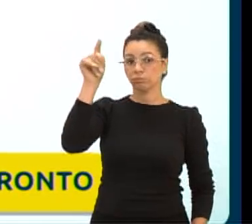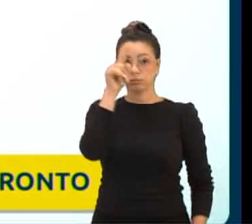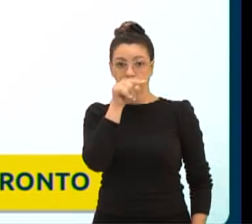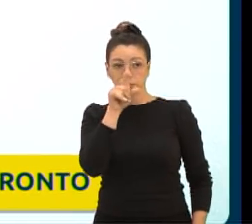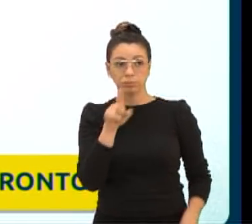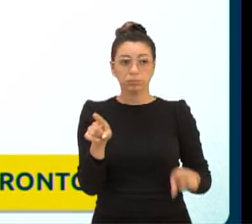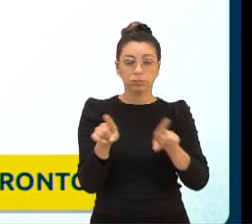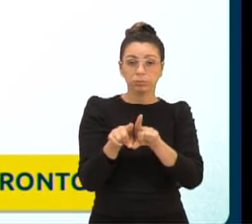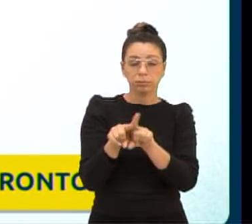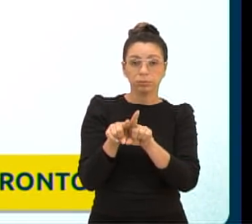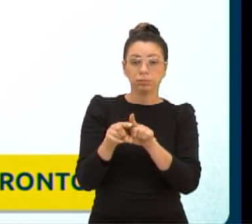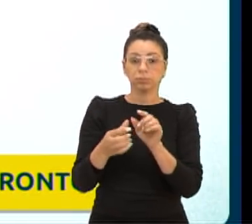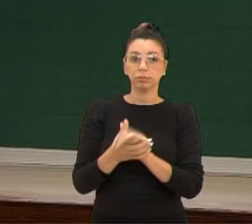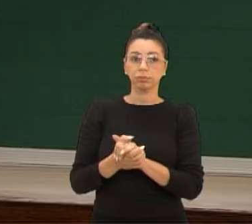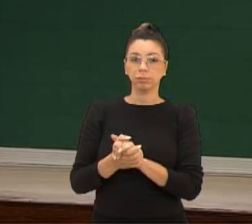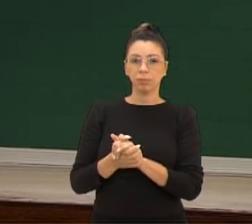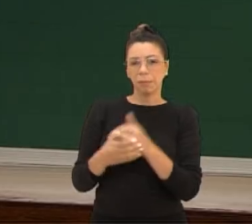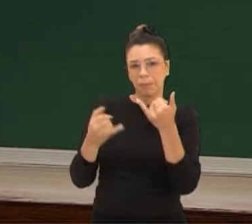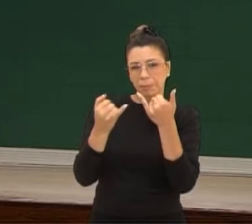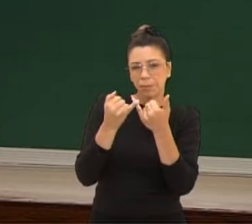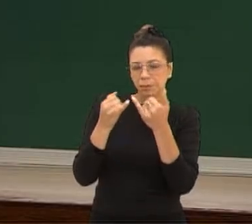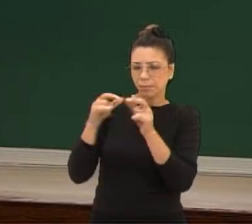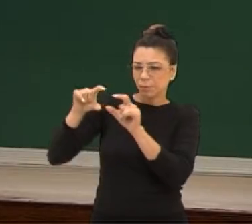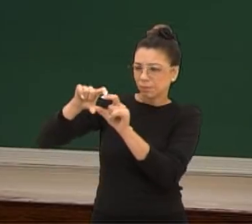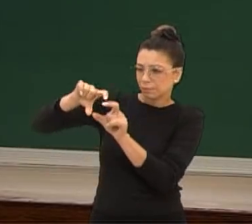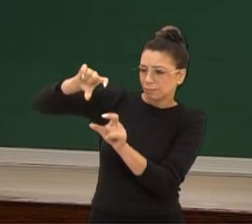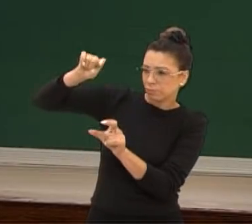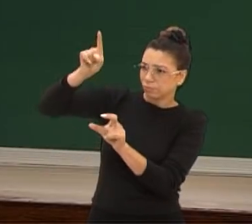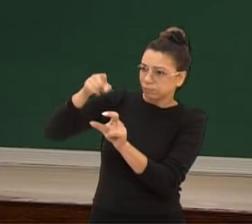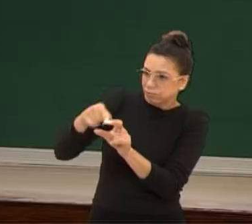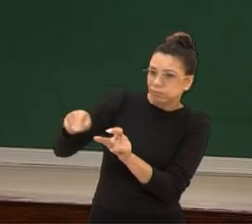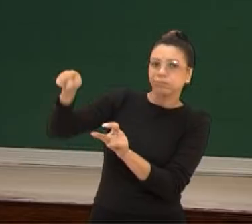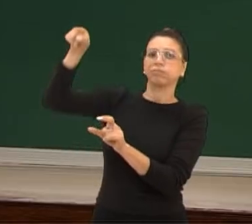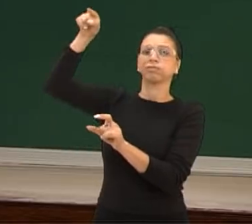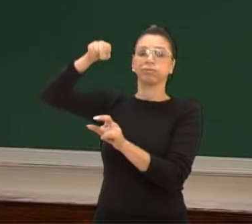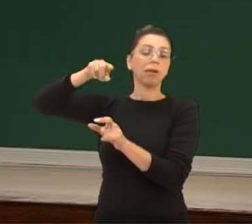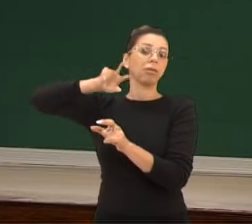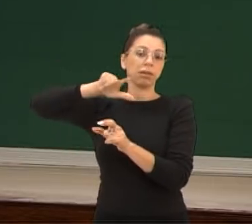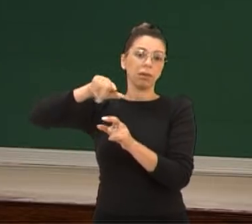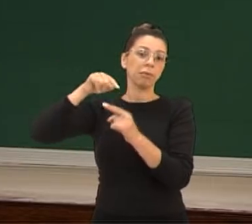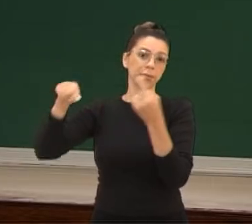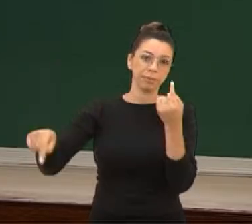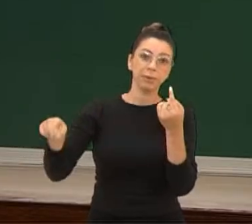tá? Aqui, como a gente tem uma figura mais esticadinha, ela não configura um círculo.